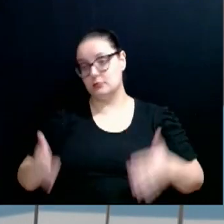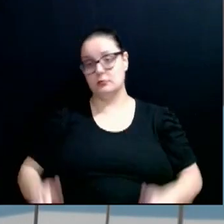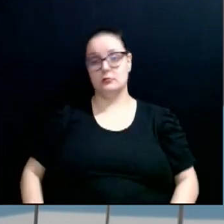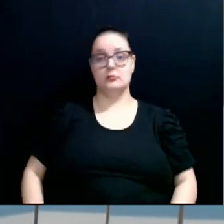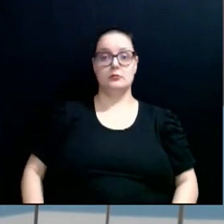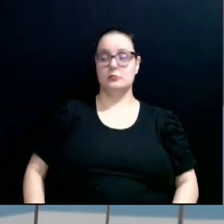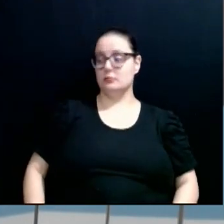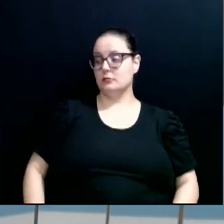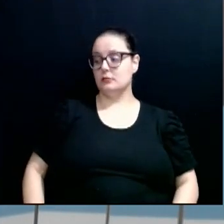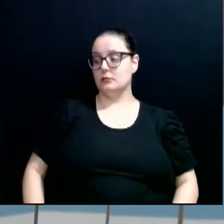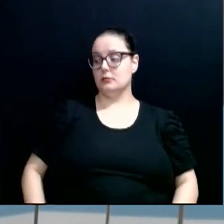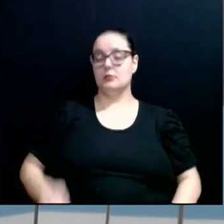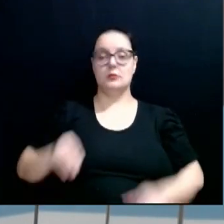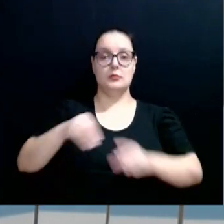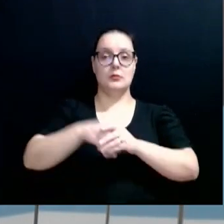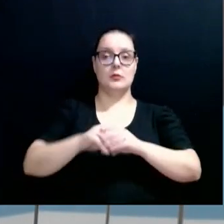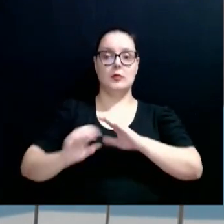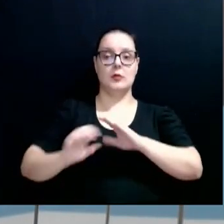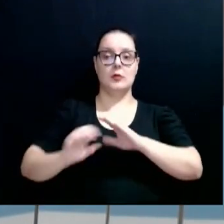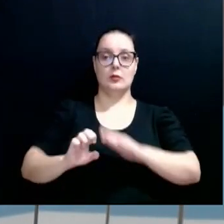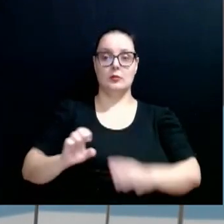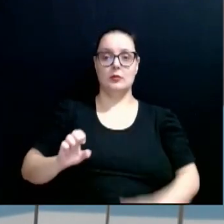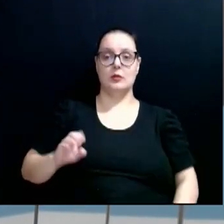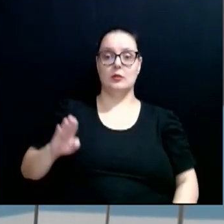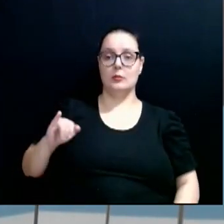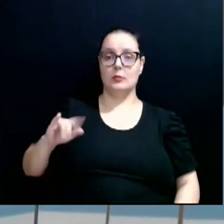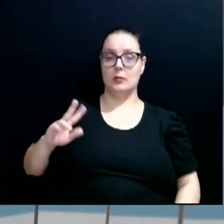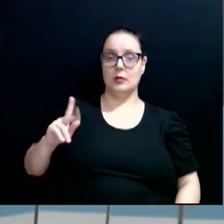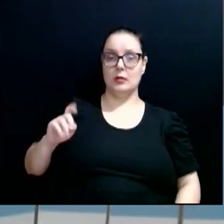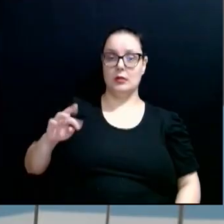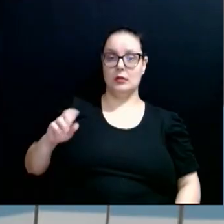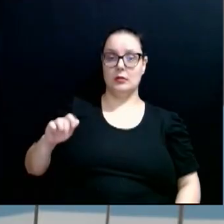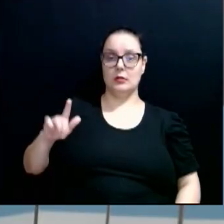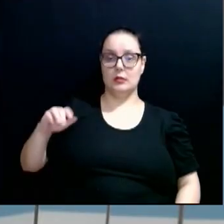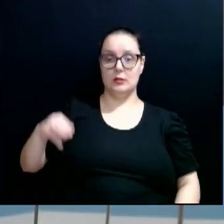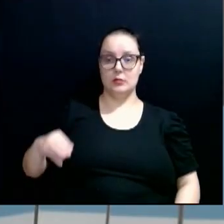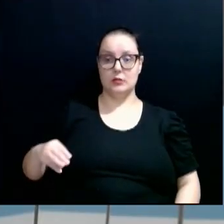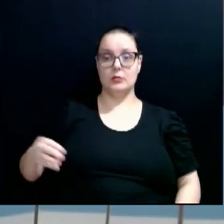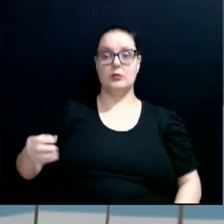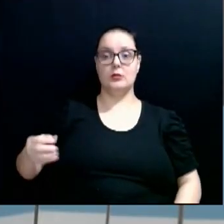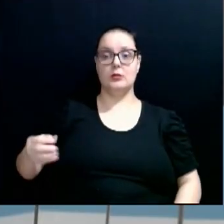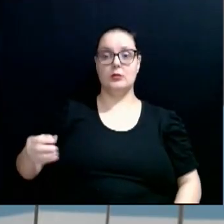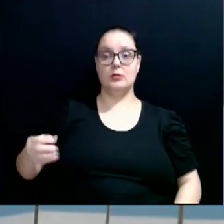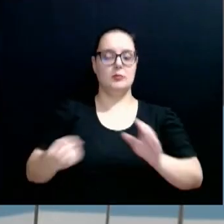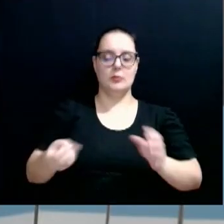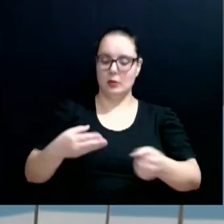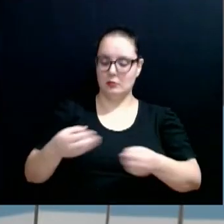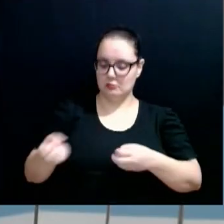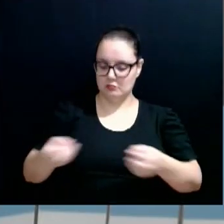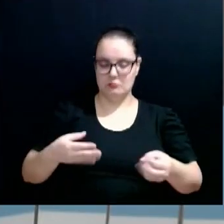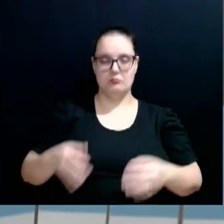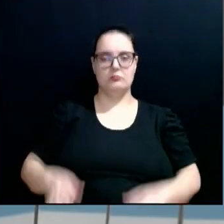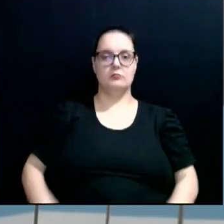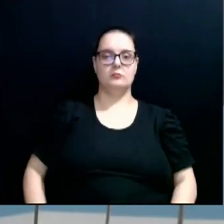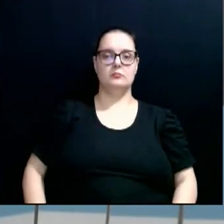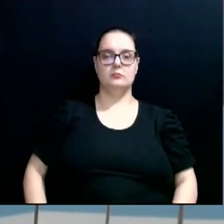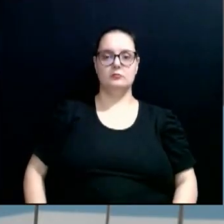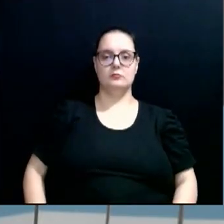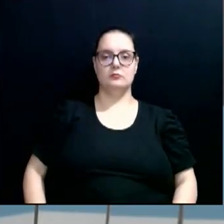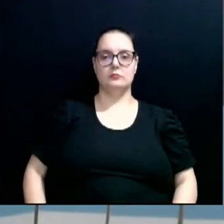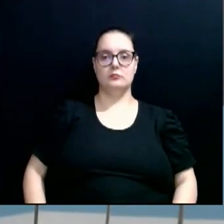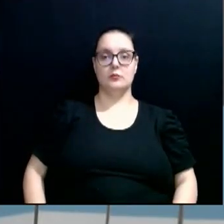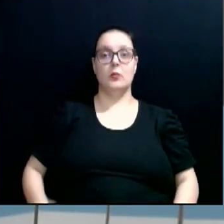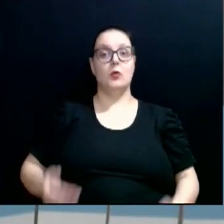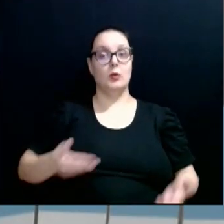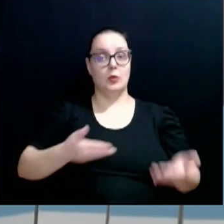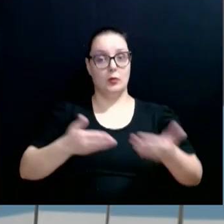dentro da empresa de bilhetagem. Então é um modelo inovador, né, um modelo que foi até apresentado ao Tribunal de